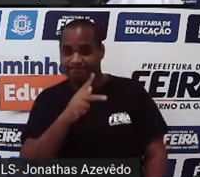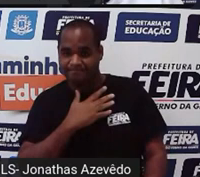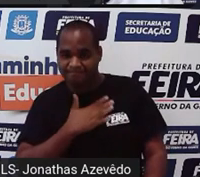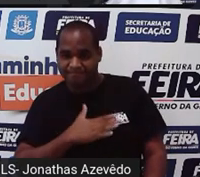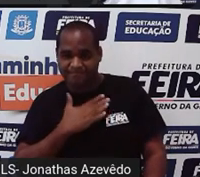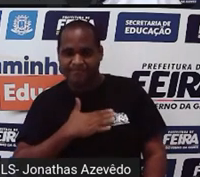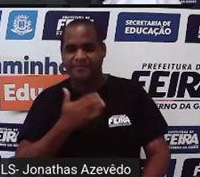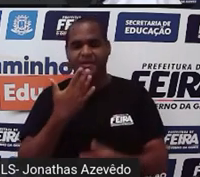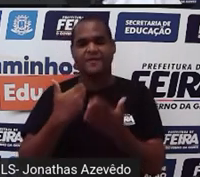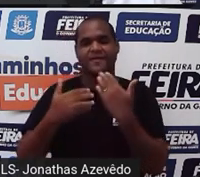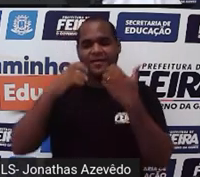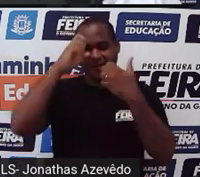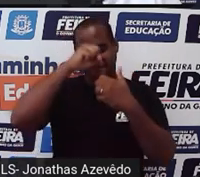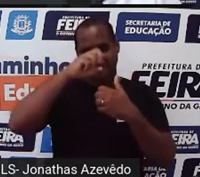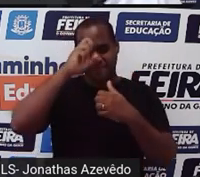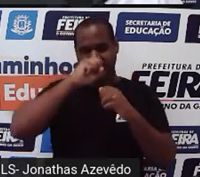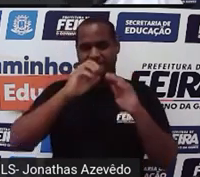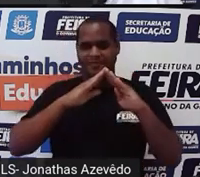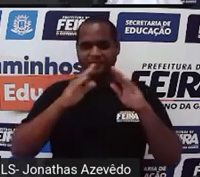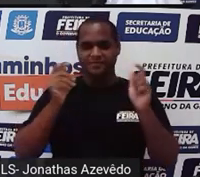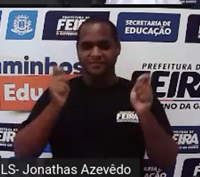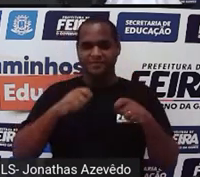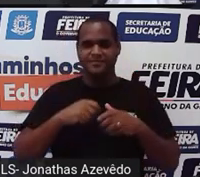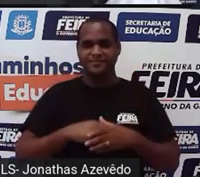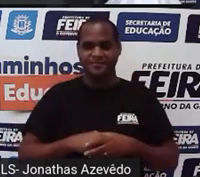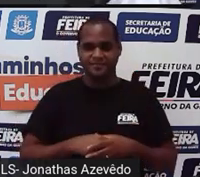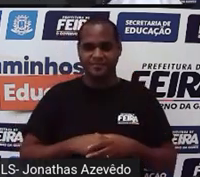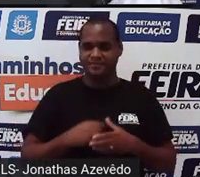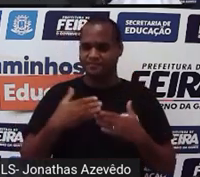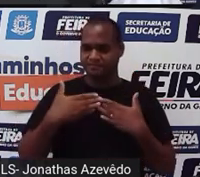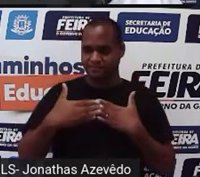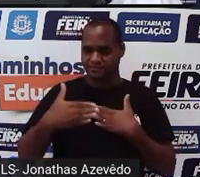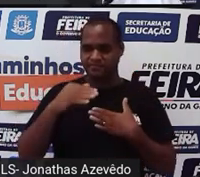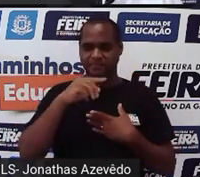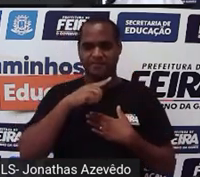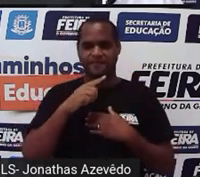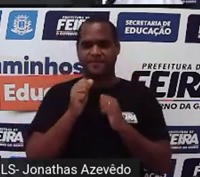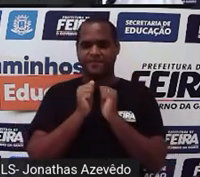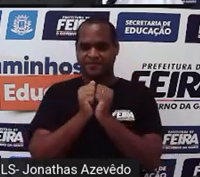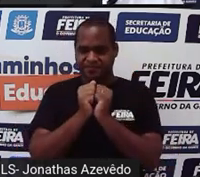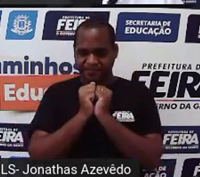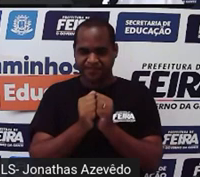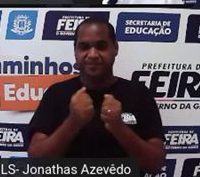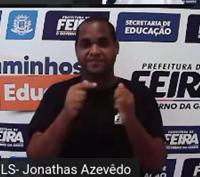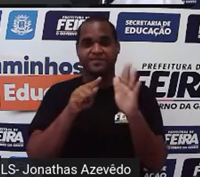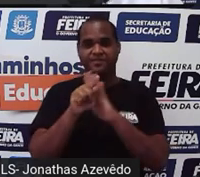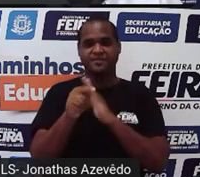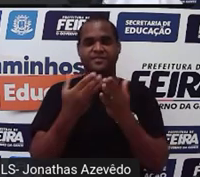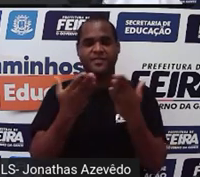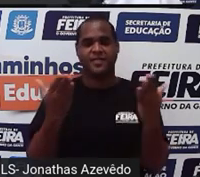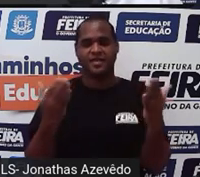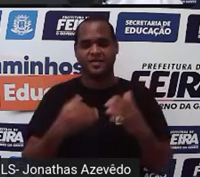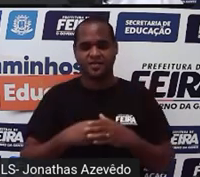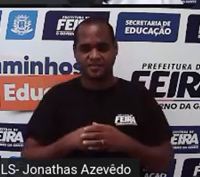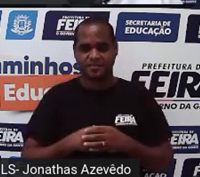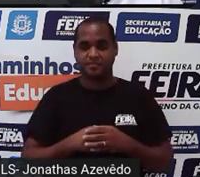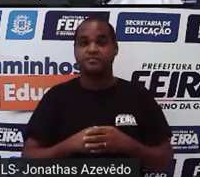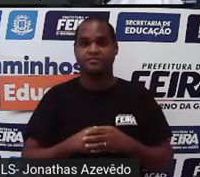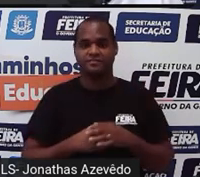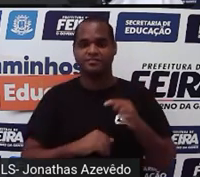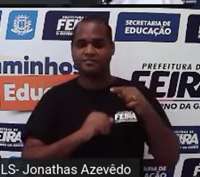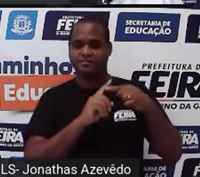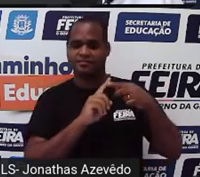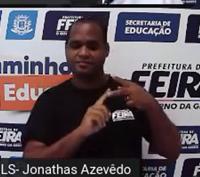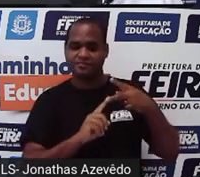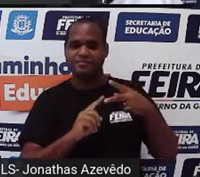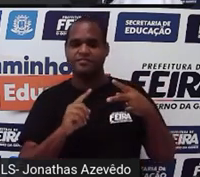vamos lá vamos aprender em casa então vamos lá vem comigo vamos juntos a pergunta é a seguinte em qual par